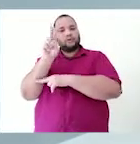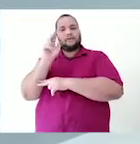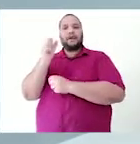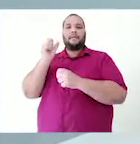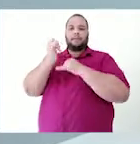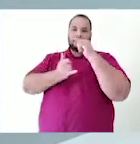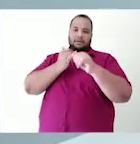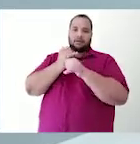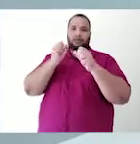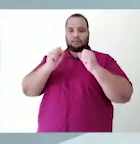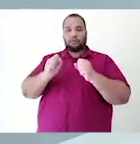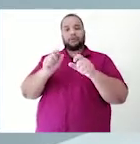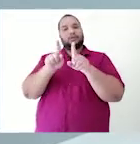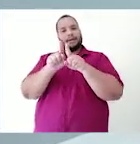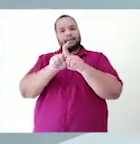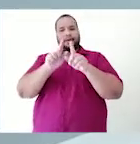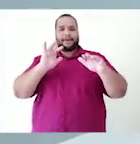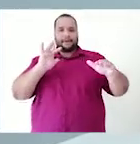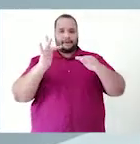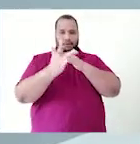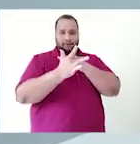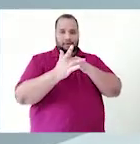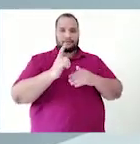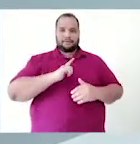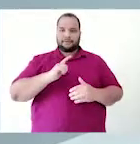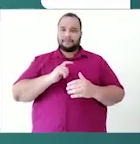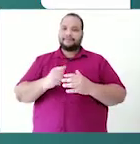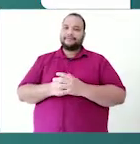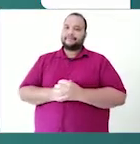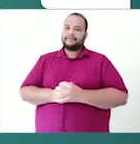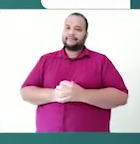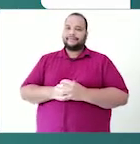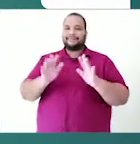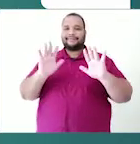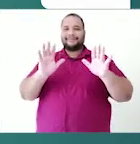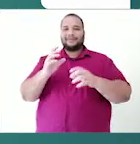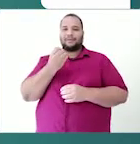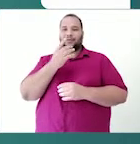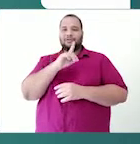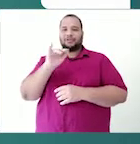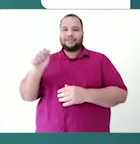Acompanhe outras notícias no site unifap.br e,